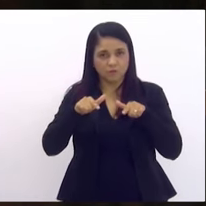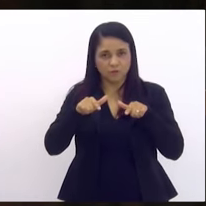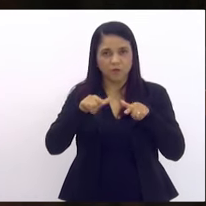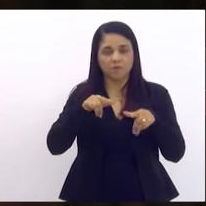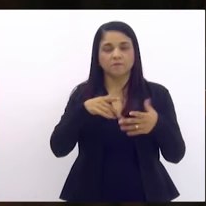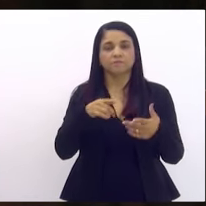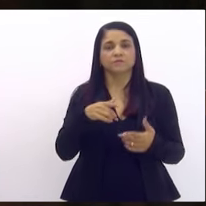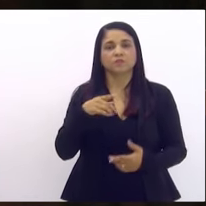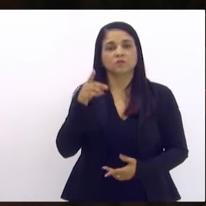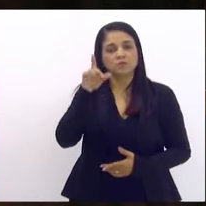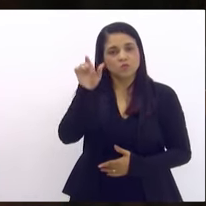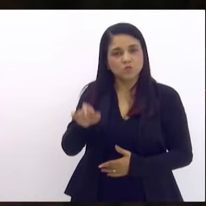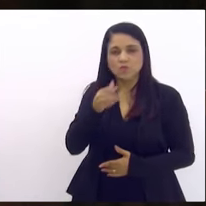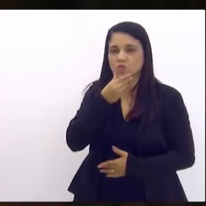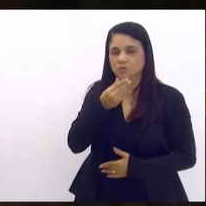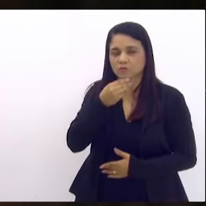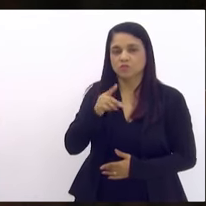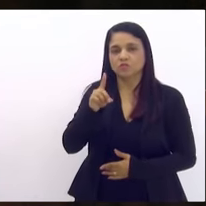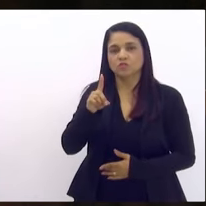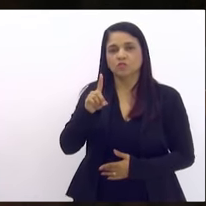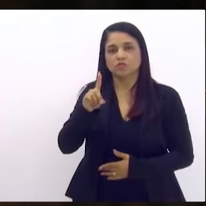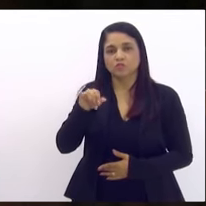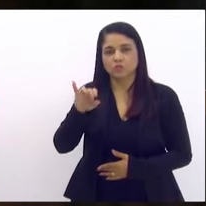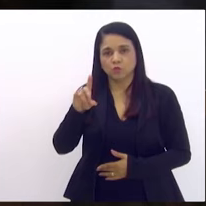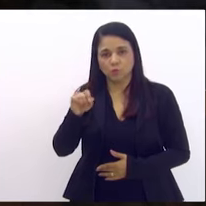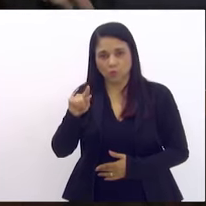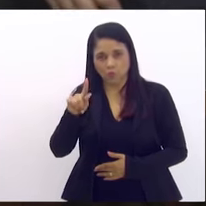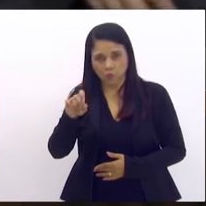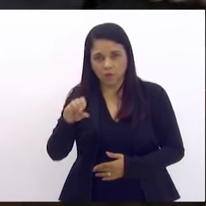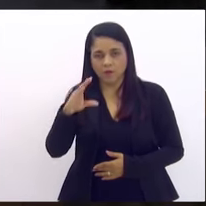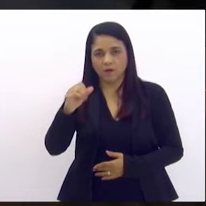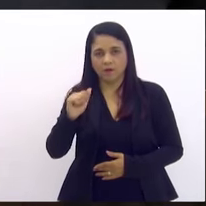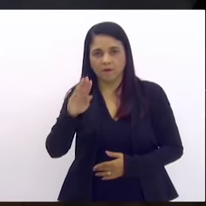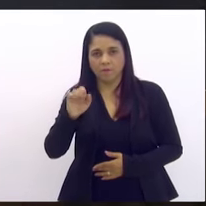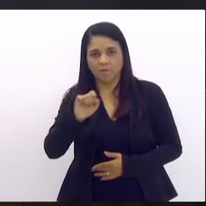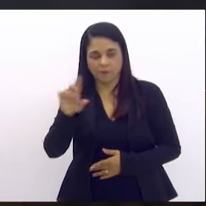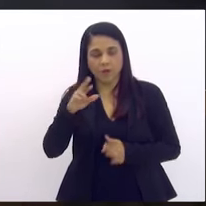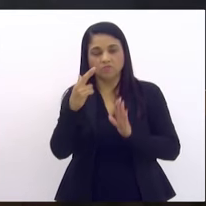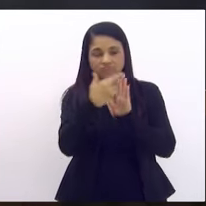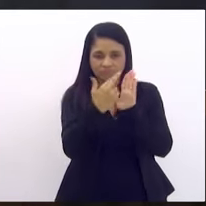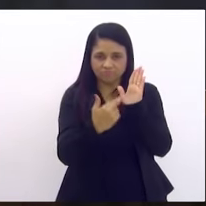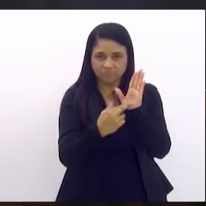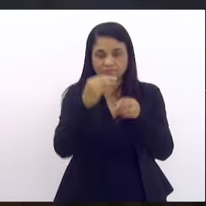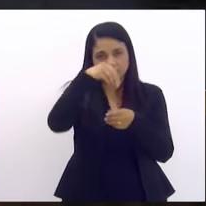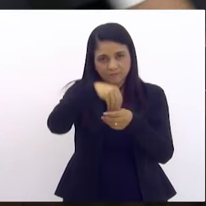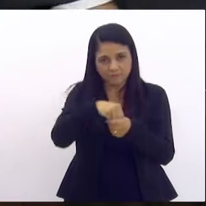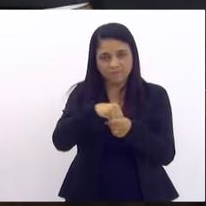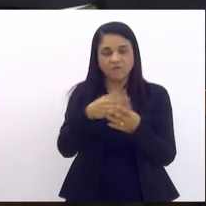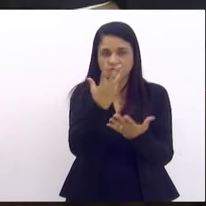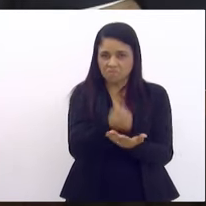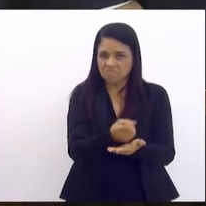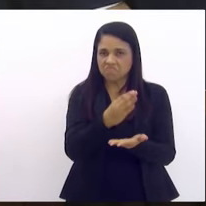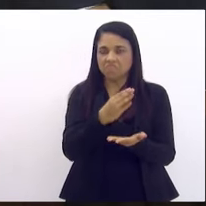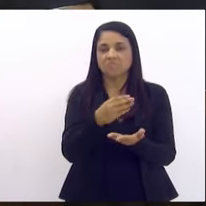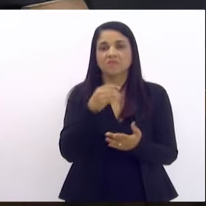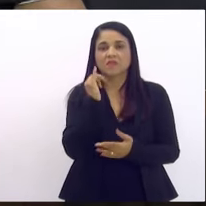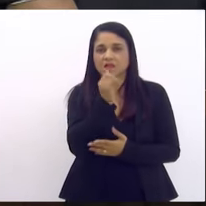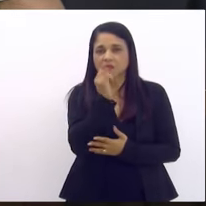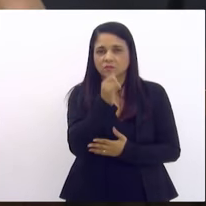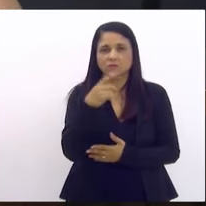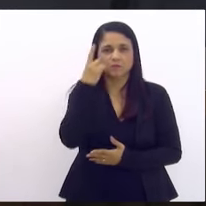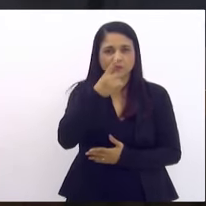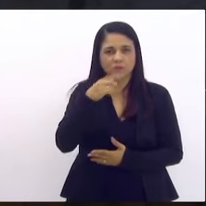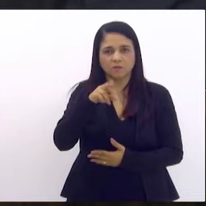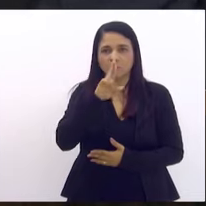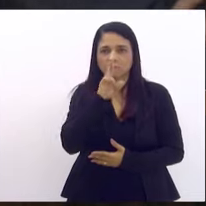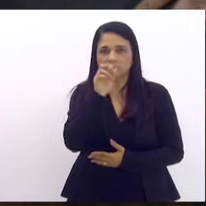Diogo Cabral de Andrade parecer da comissão de normas internas e proposições externas favorável relator Deputado